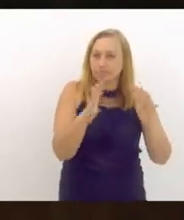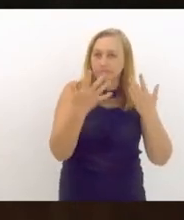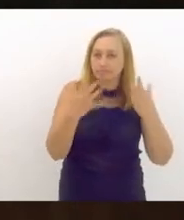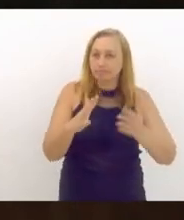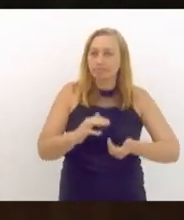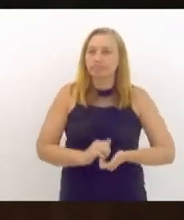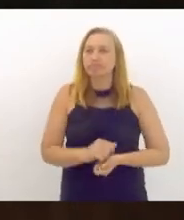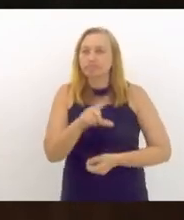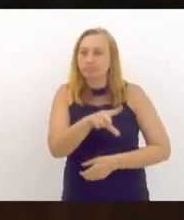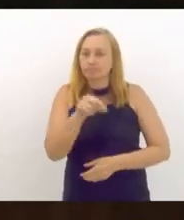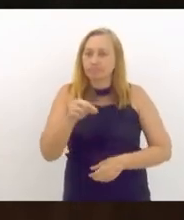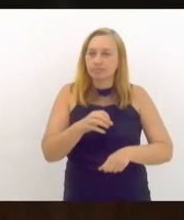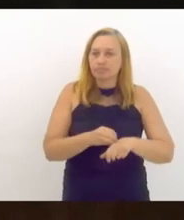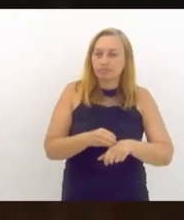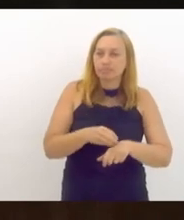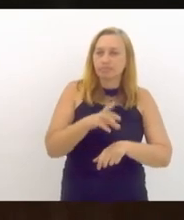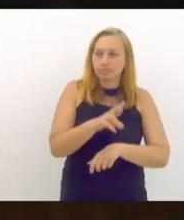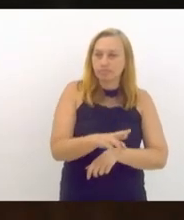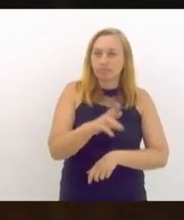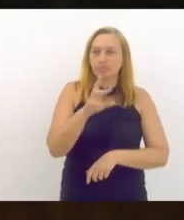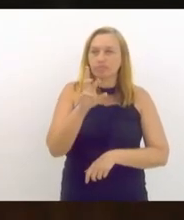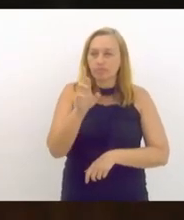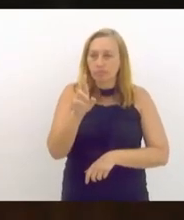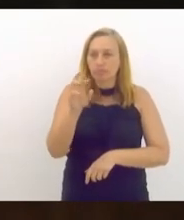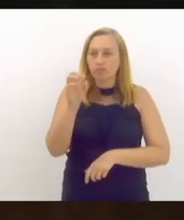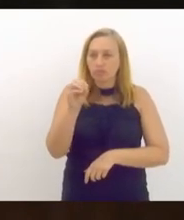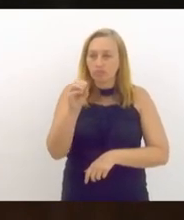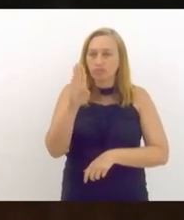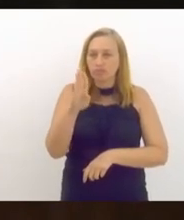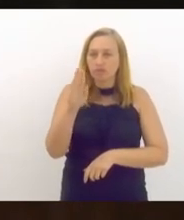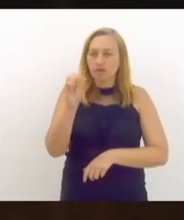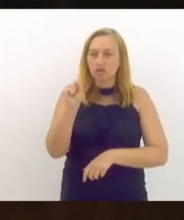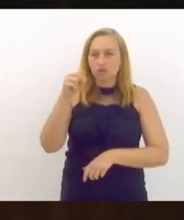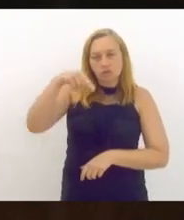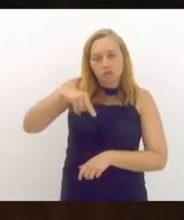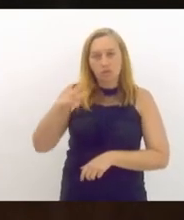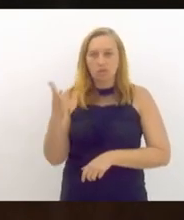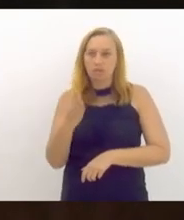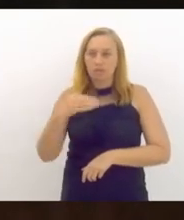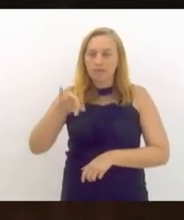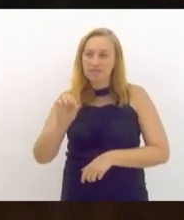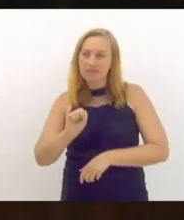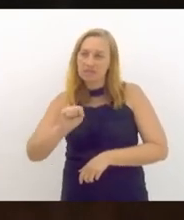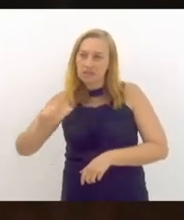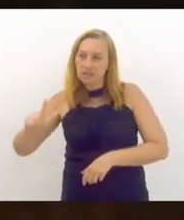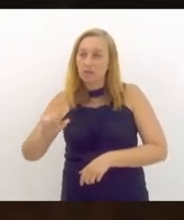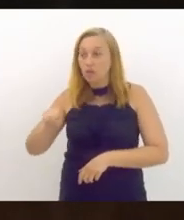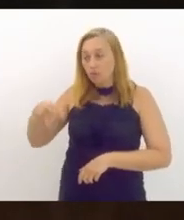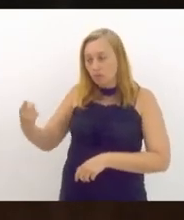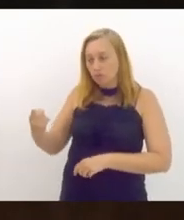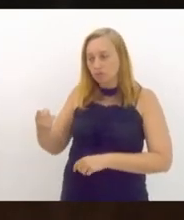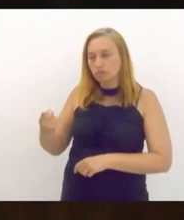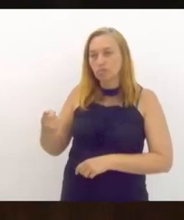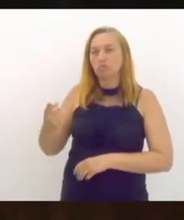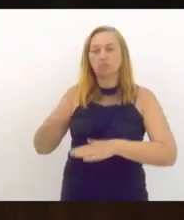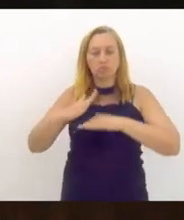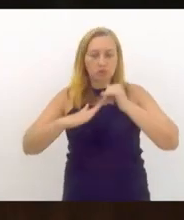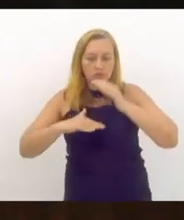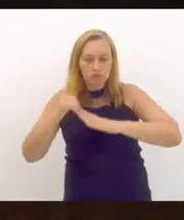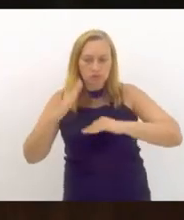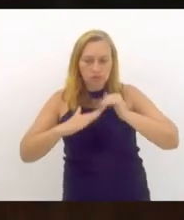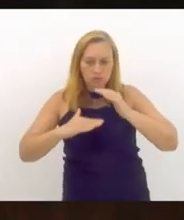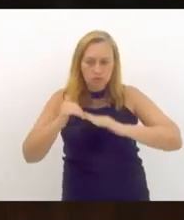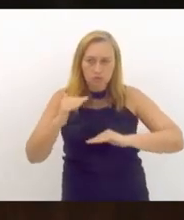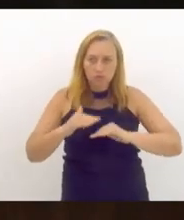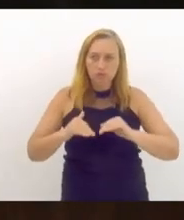a escolha de Dr. Robson Maciel, né? Ele também, outro grande profissional, que como o Dr.